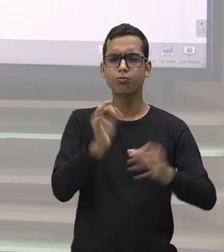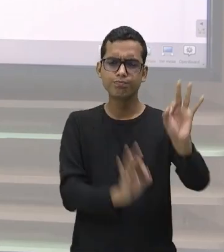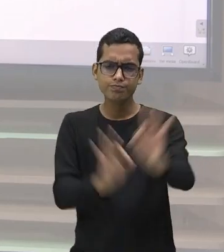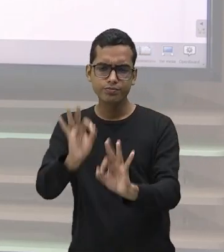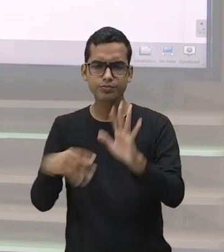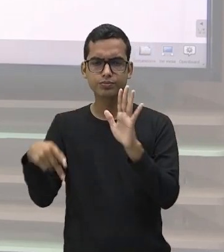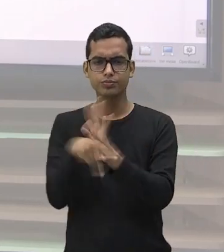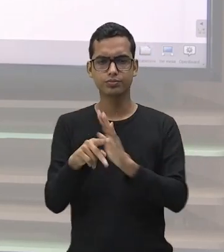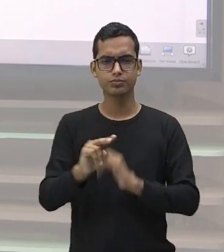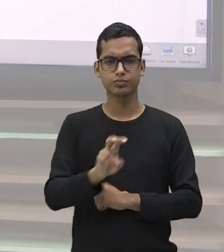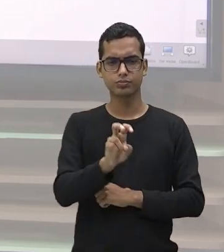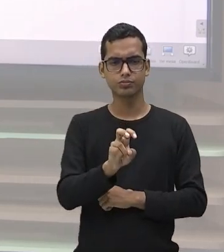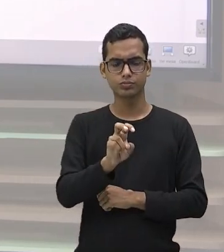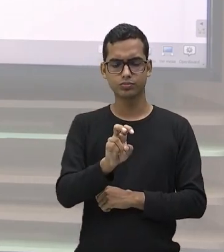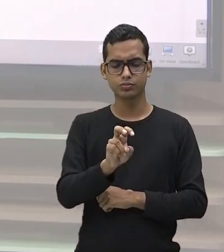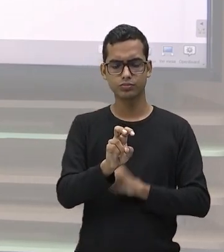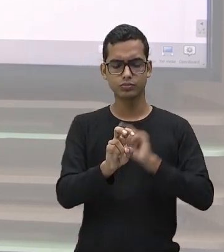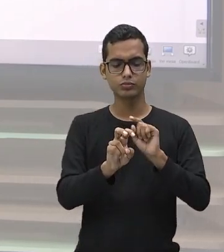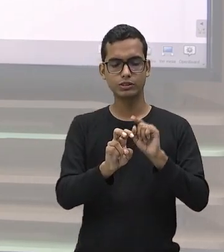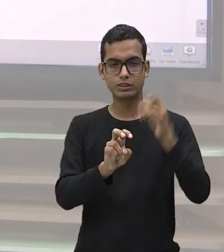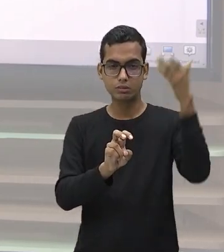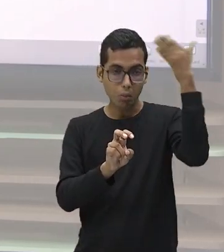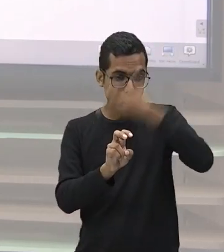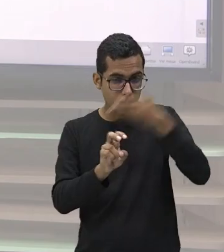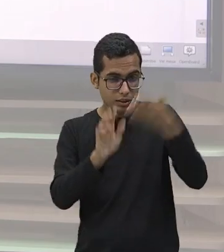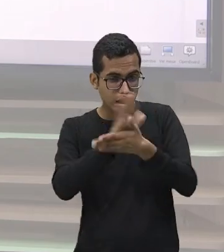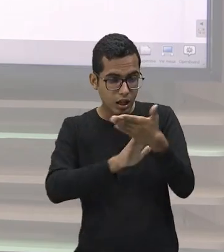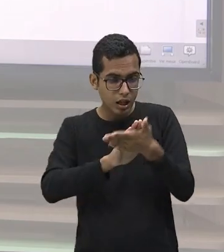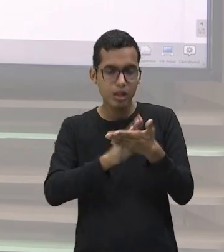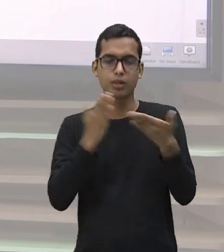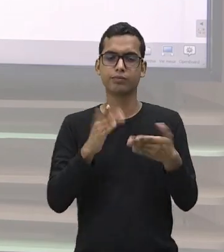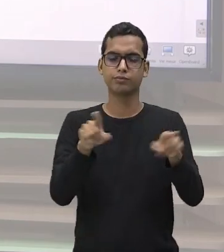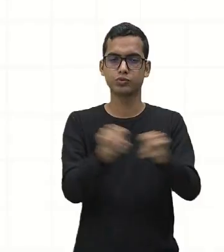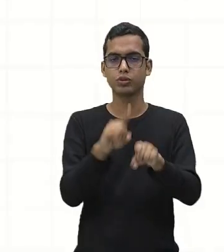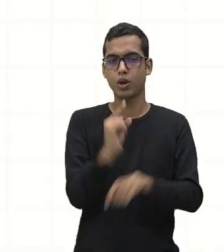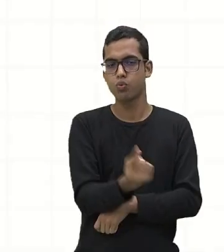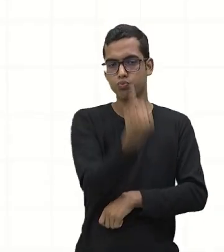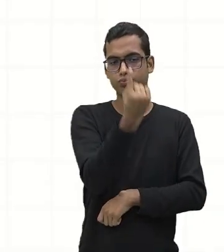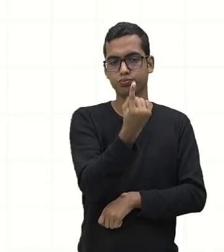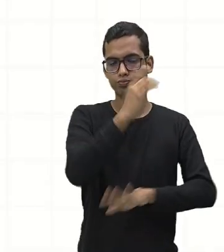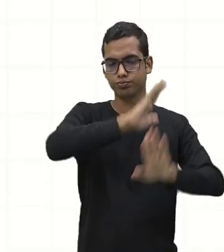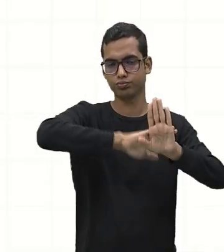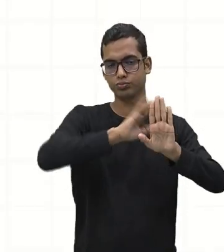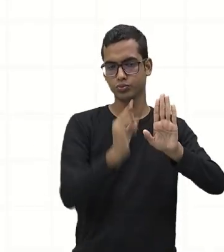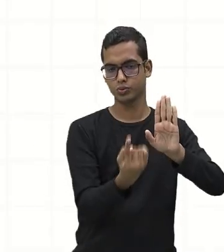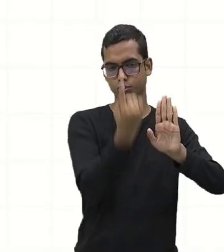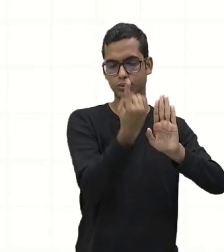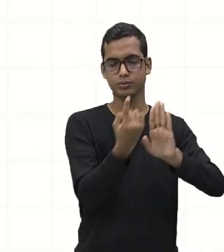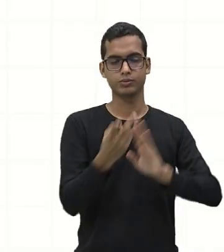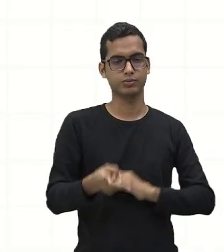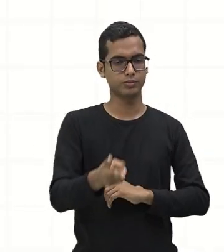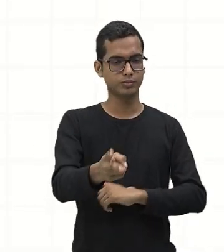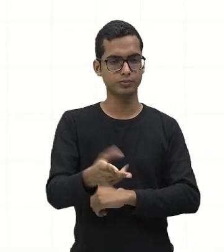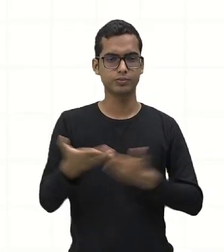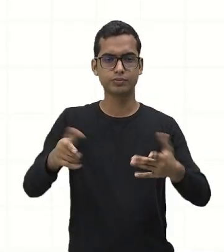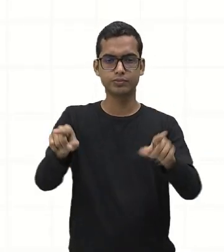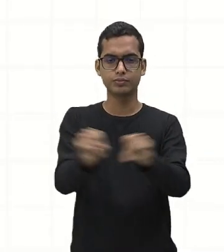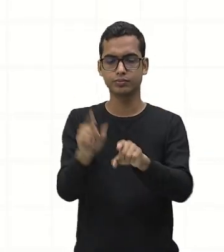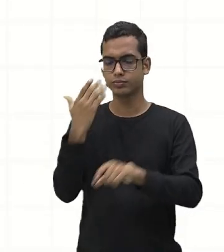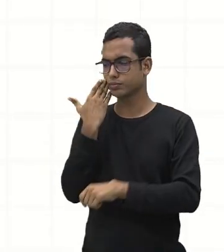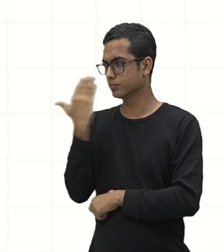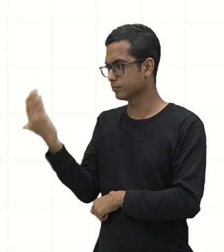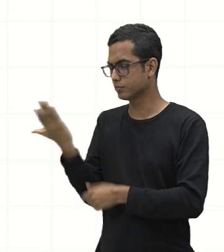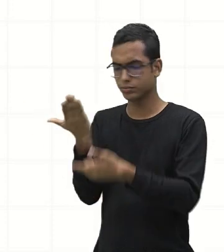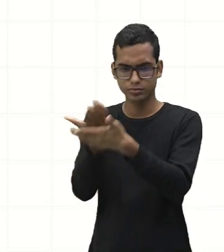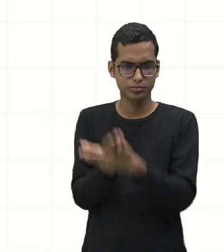O expoente é 1. Tá? Então, muito importante isso. Então, vimos aqui várias propriedades. Então,